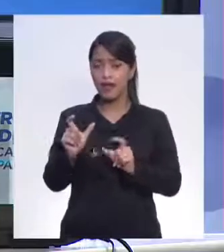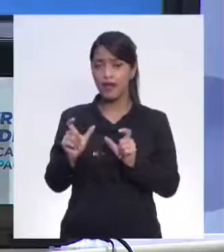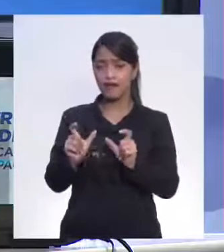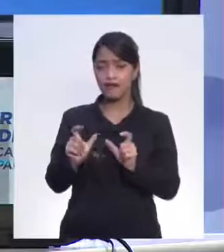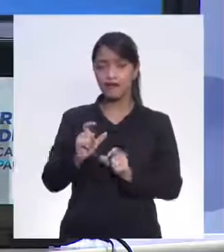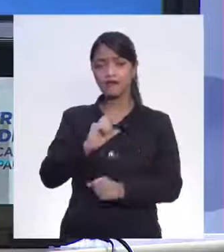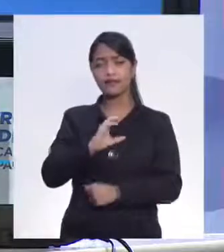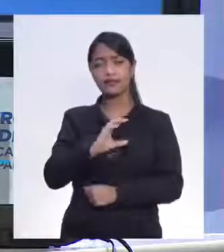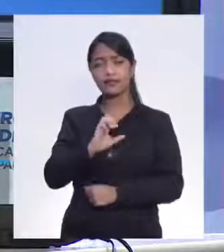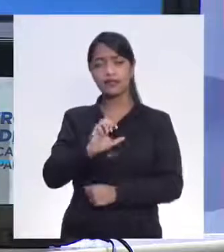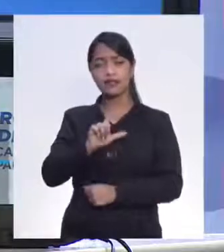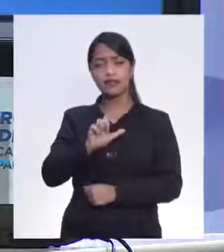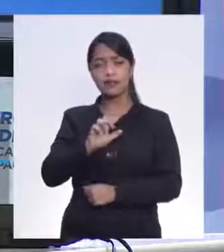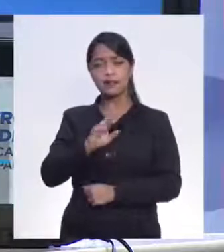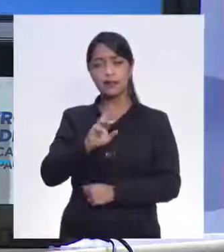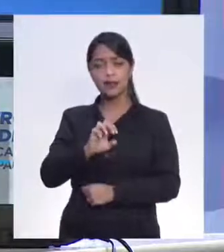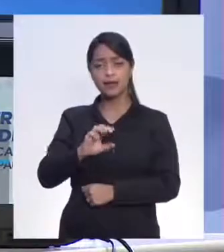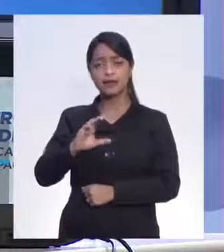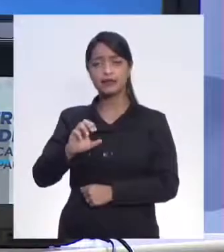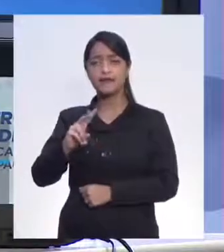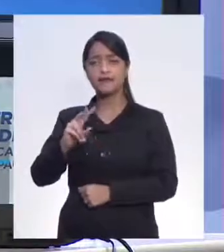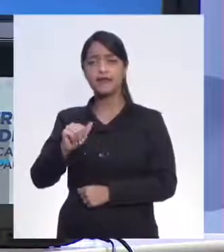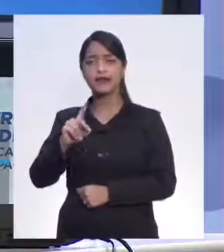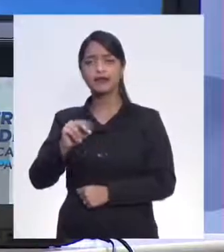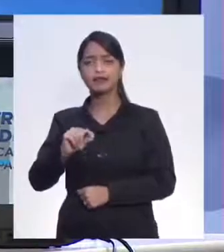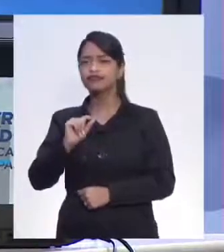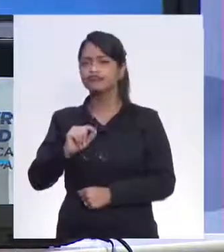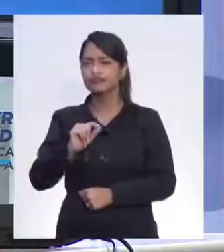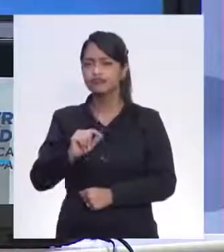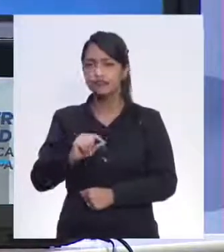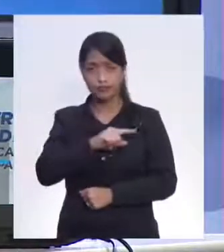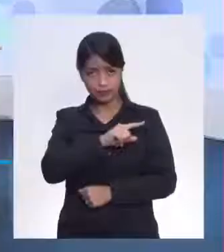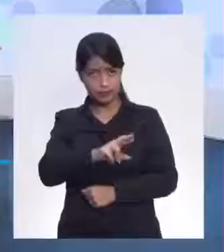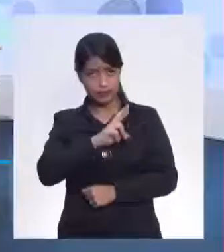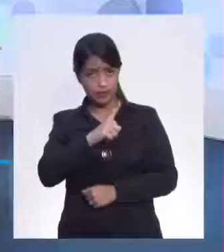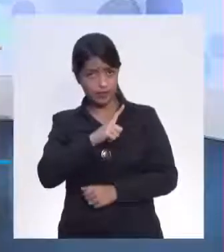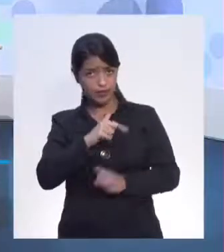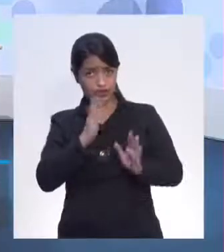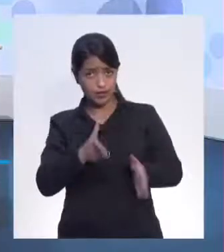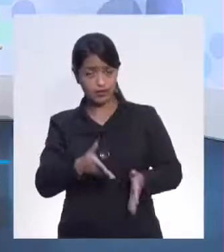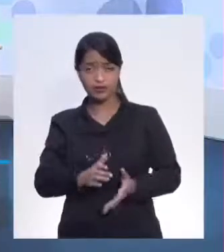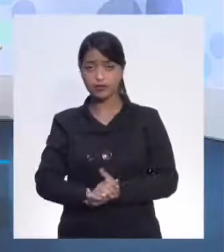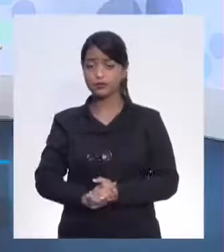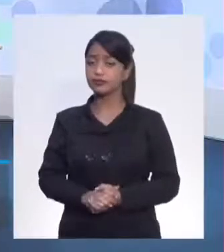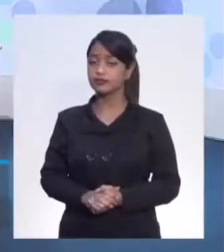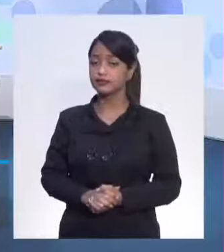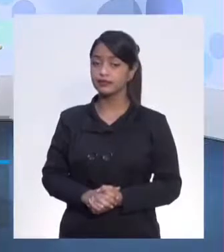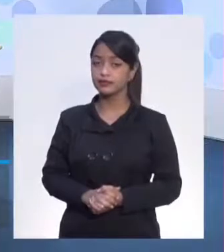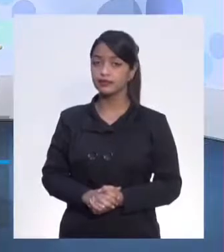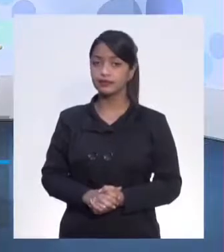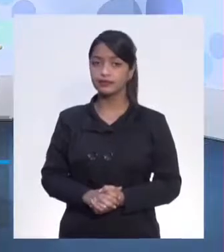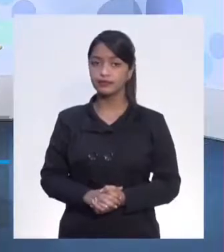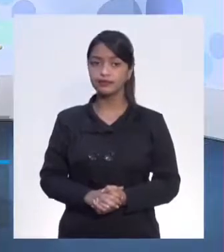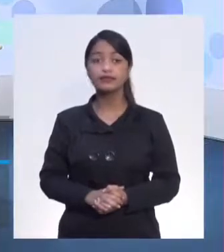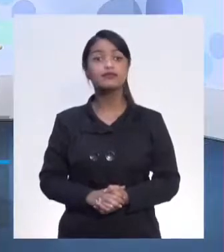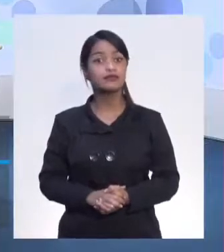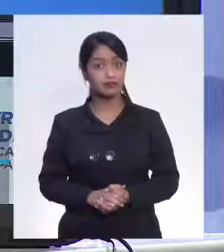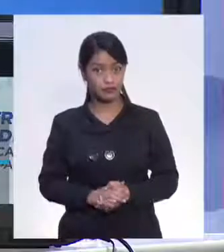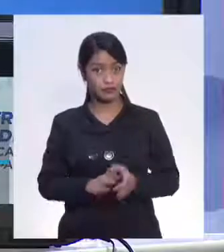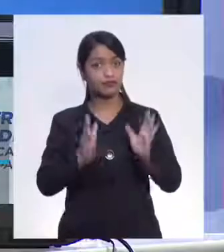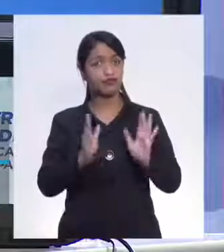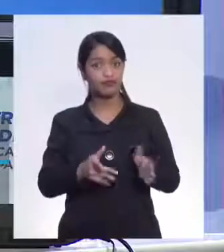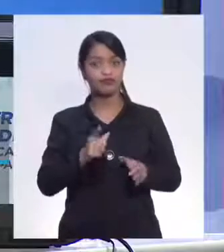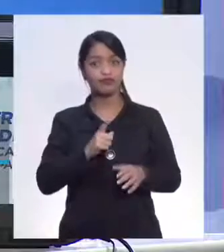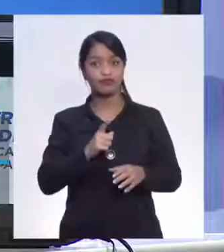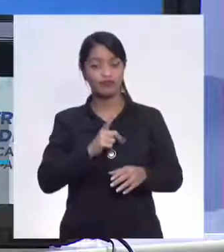cevado? E por que o Minotauro é antropófago? Eles já estão respondendo, Deia? Vamos lá. Já estão? Já estão sim. A primeira,